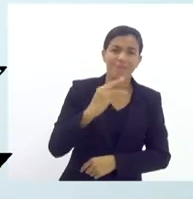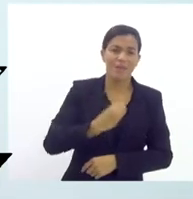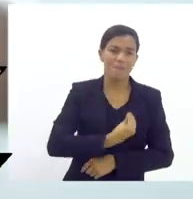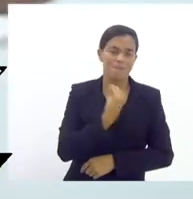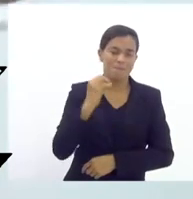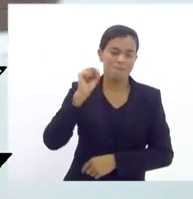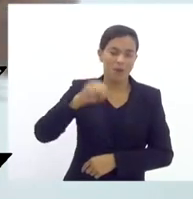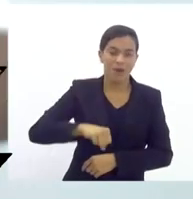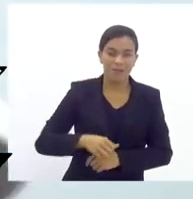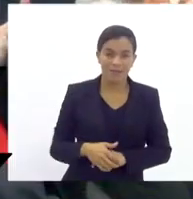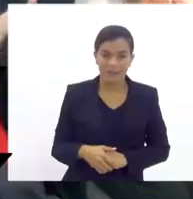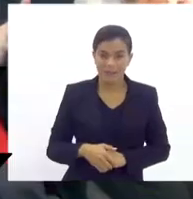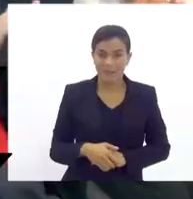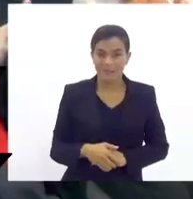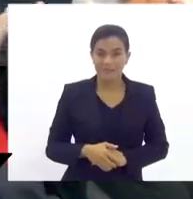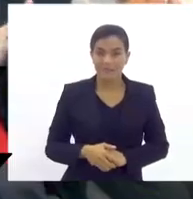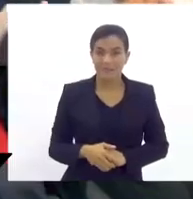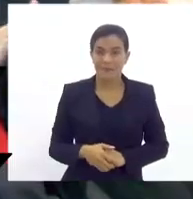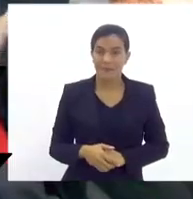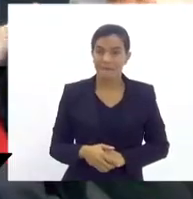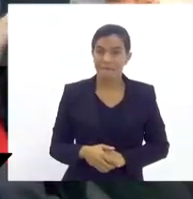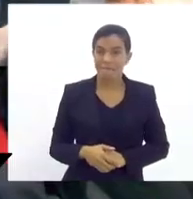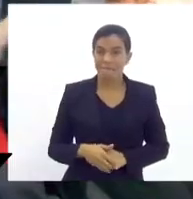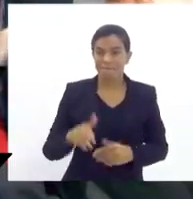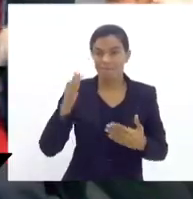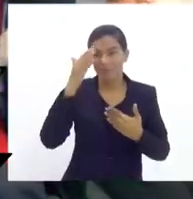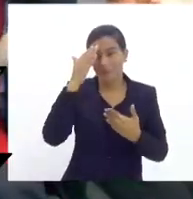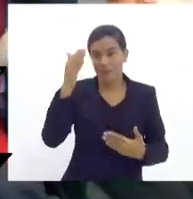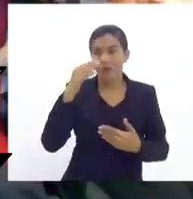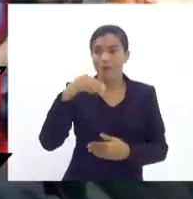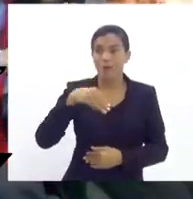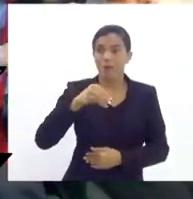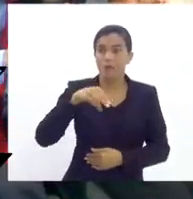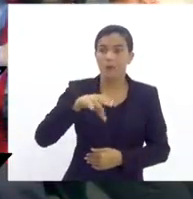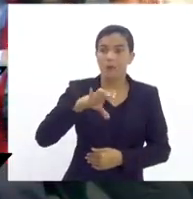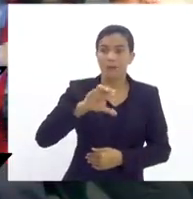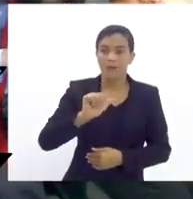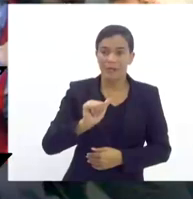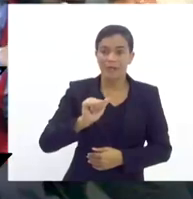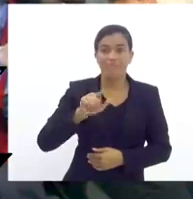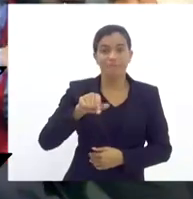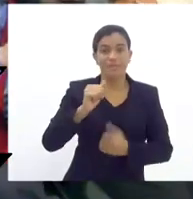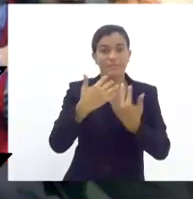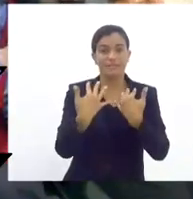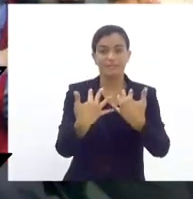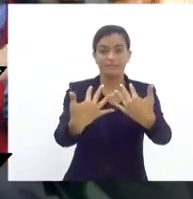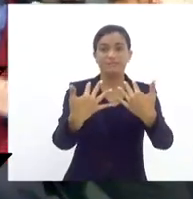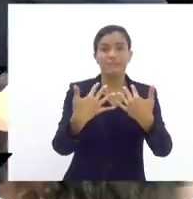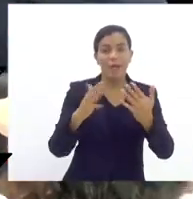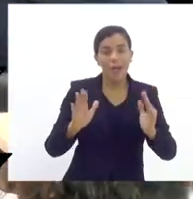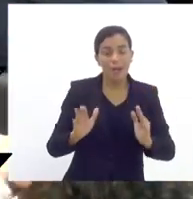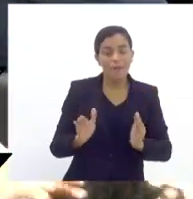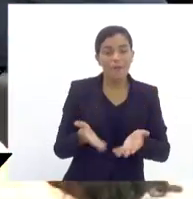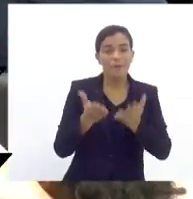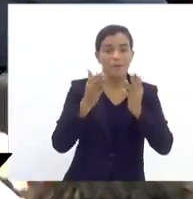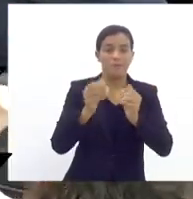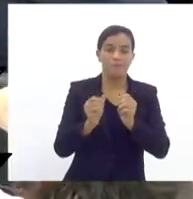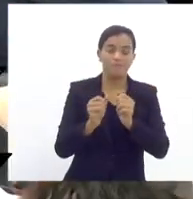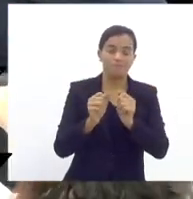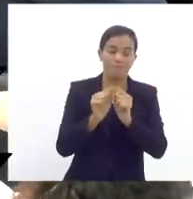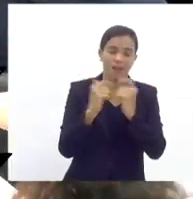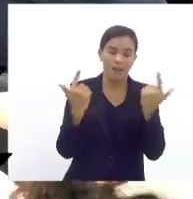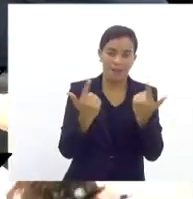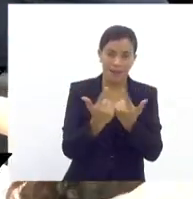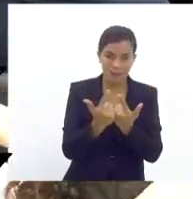obrigada gente estamos juntos Obrigada Mônica Cunha como eu falei essa audiência ela é promovida pela alerj